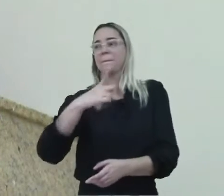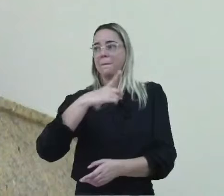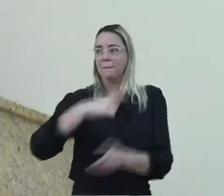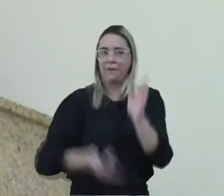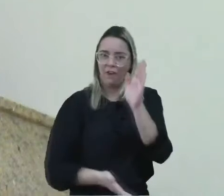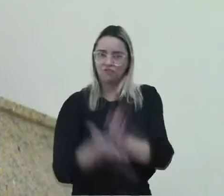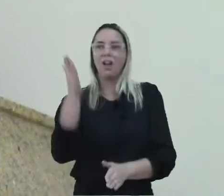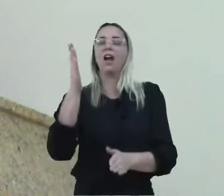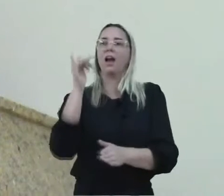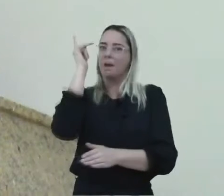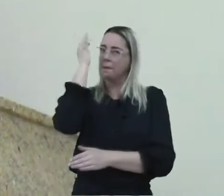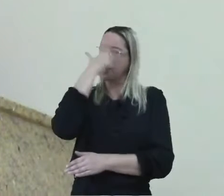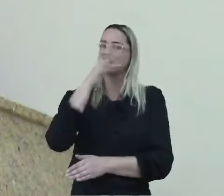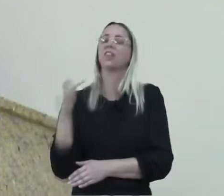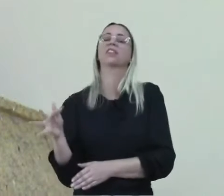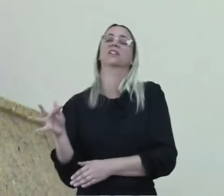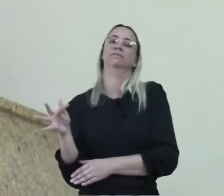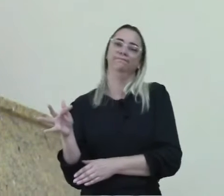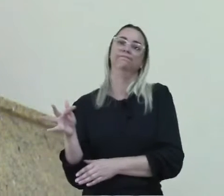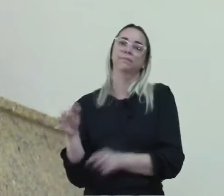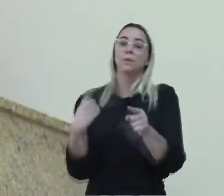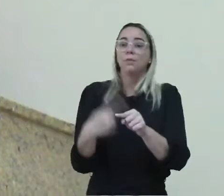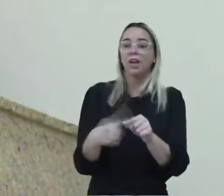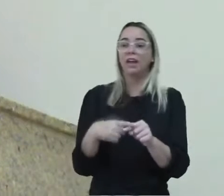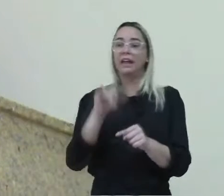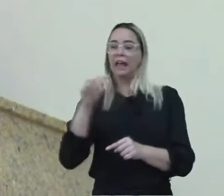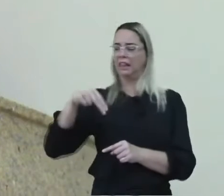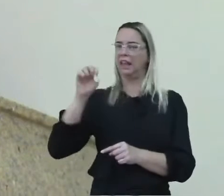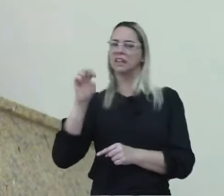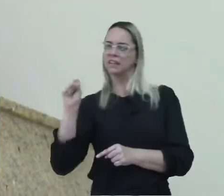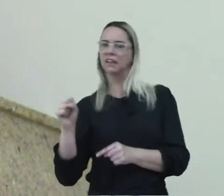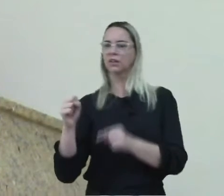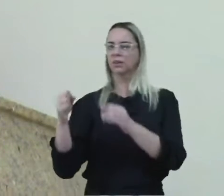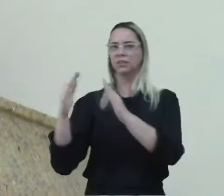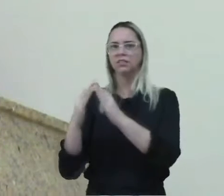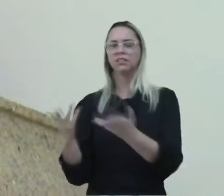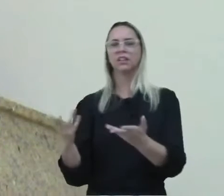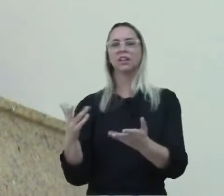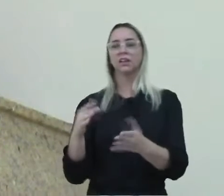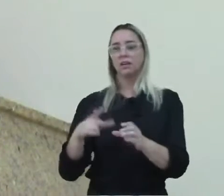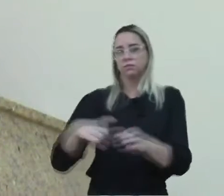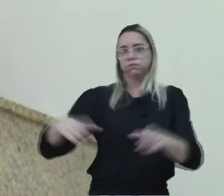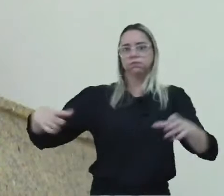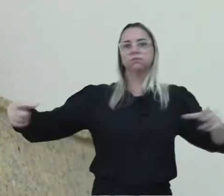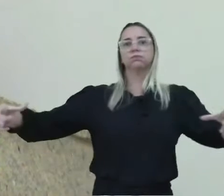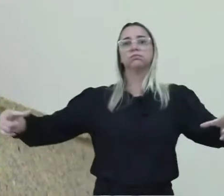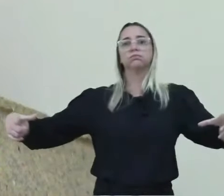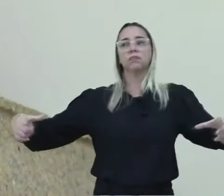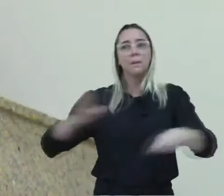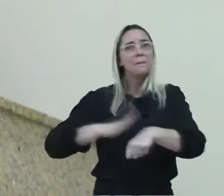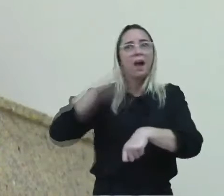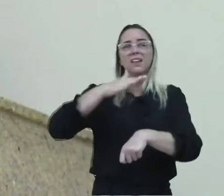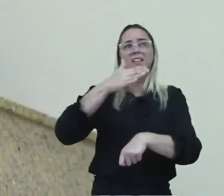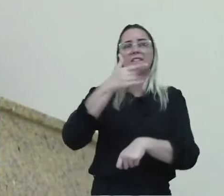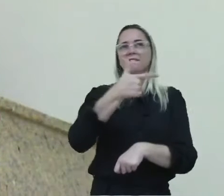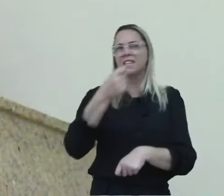nosso município, né, e as agências do INSS sendo, né, em todos esses municípios, que a grande maioria dos nossos municípios tem mais de 20 mil